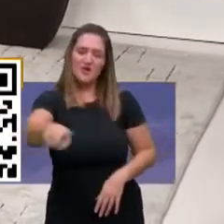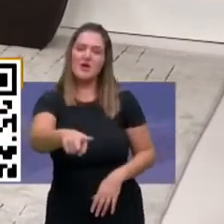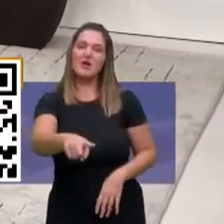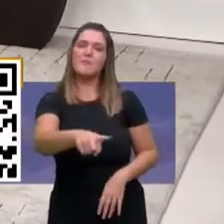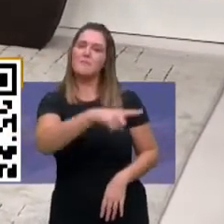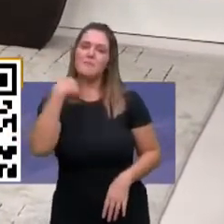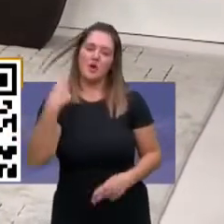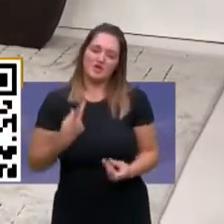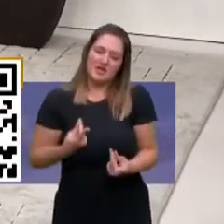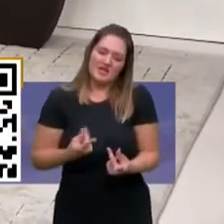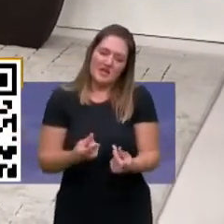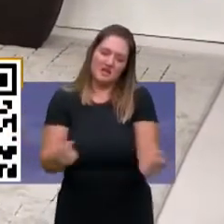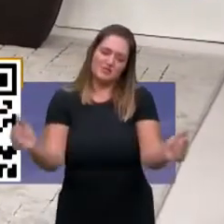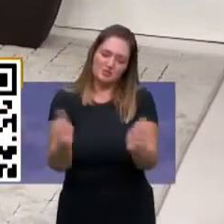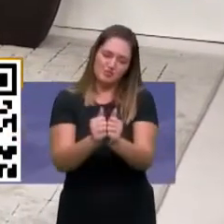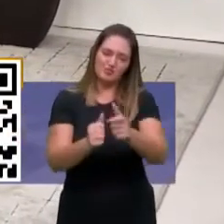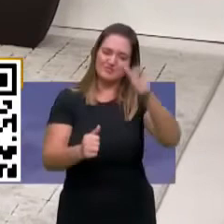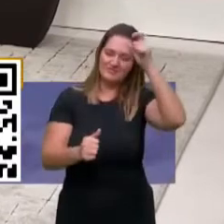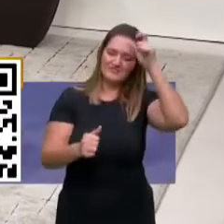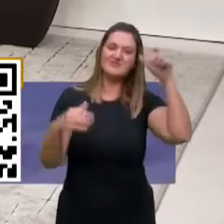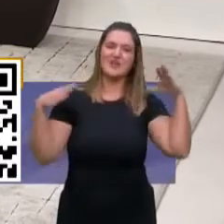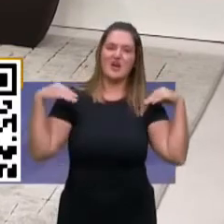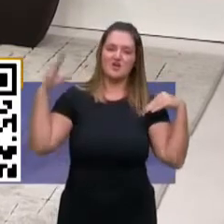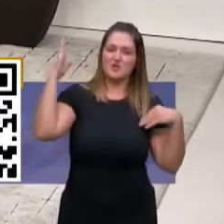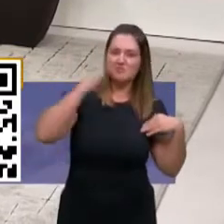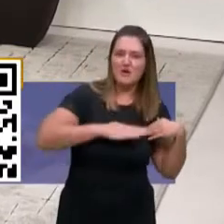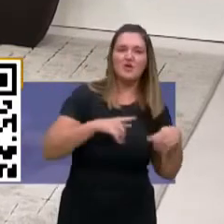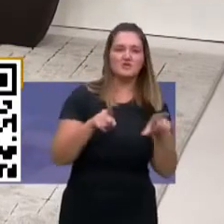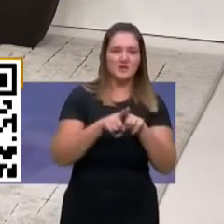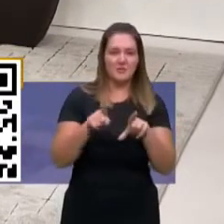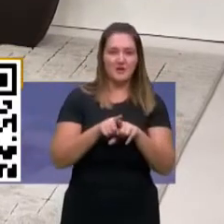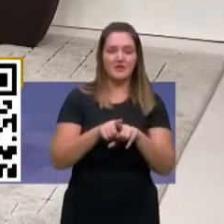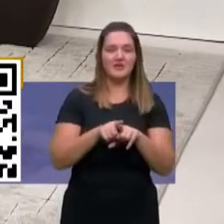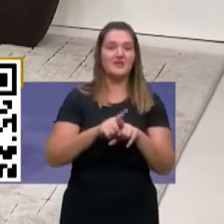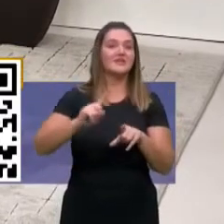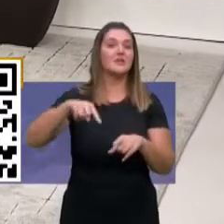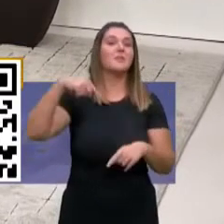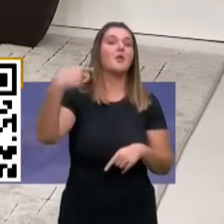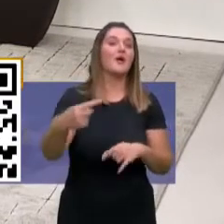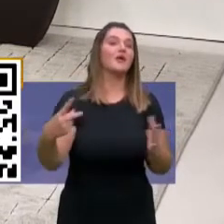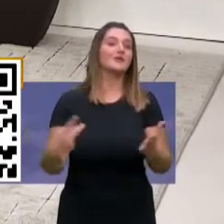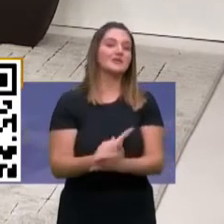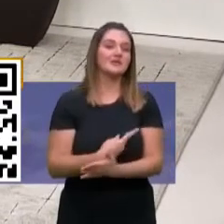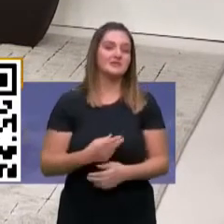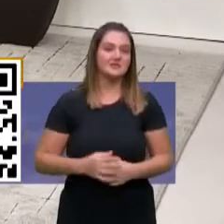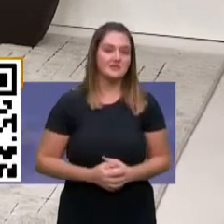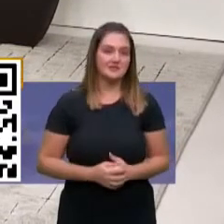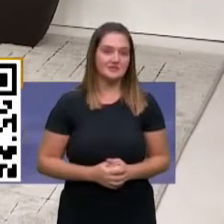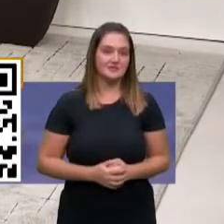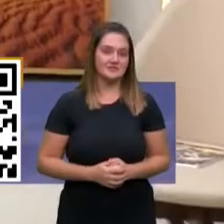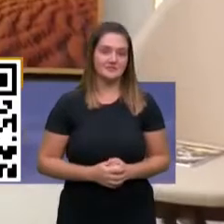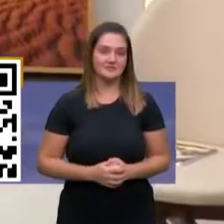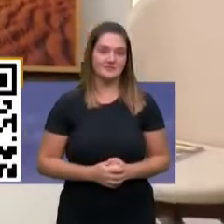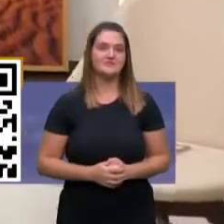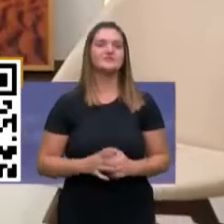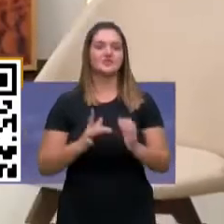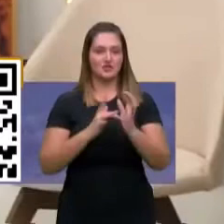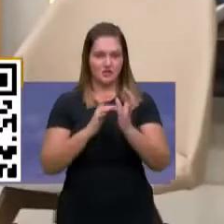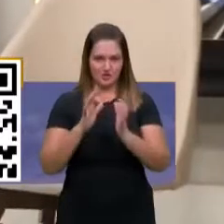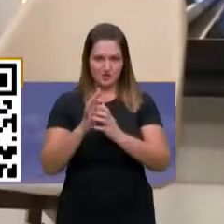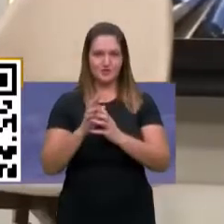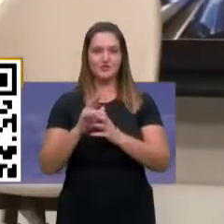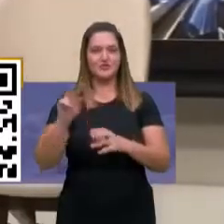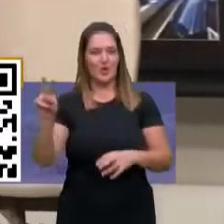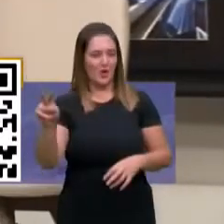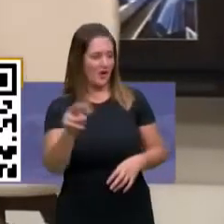eterno preparado para o diabo e para os seus anjos. Mas em seguida vai ter uma cena emocionante. Jesus